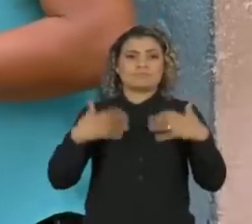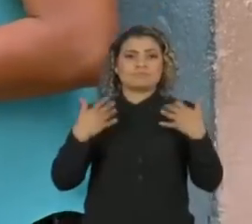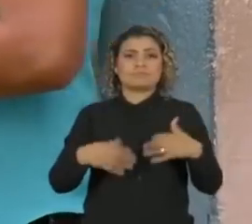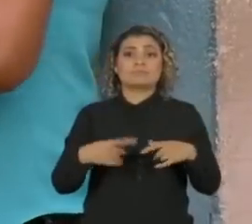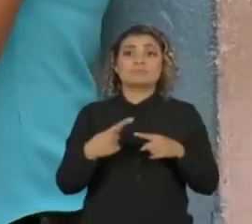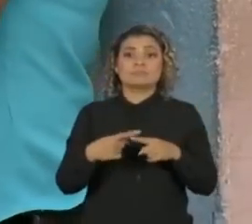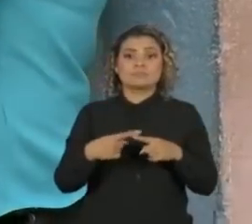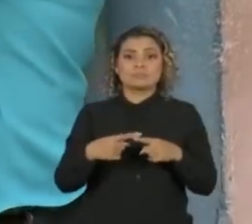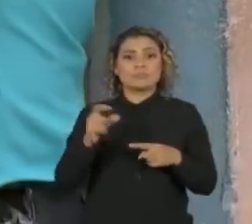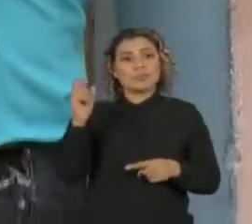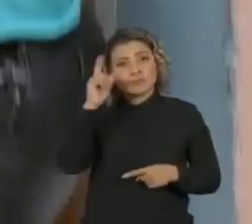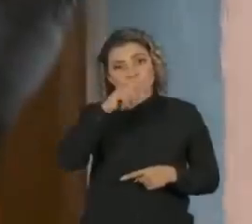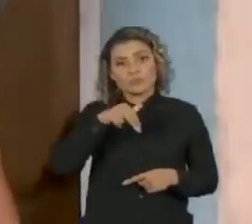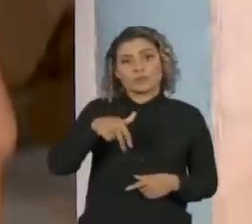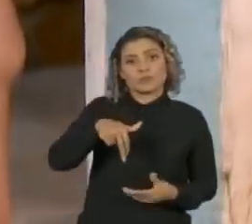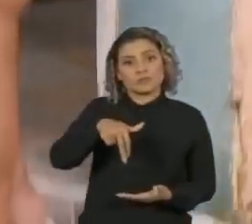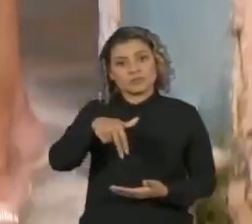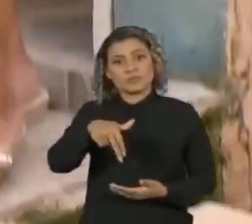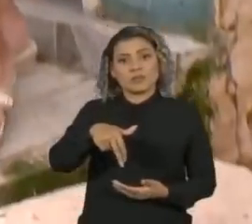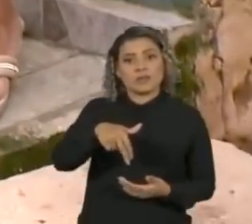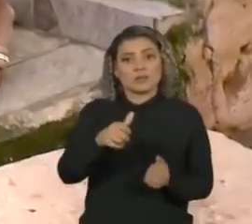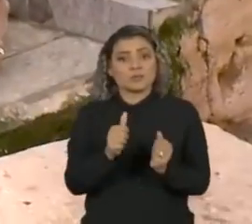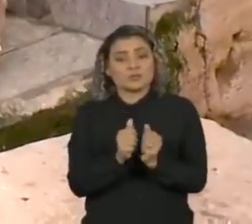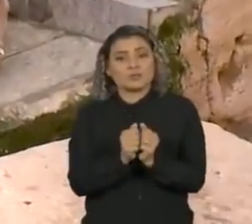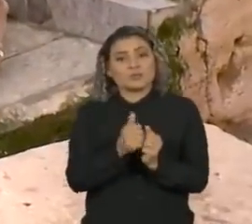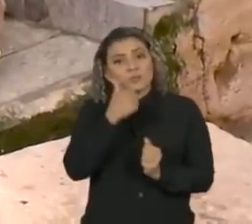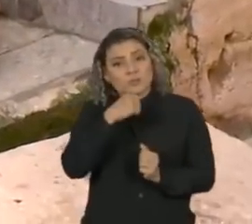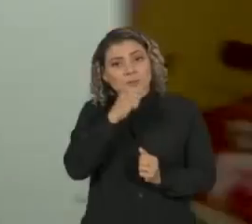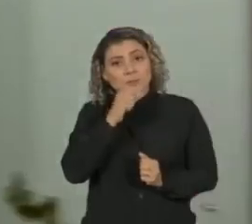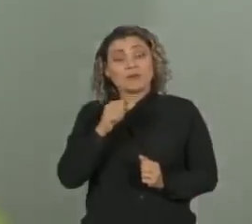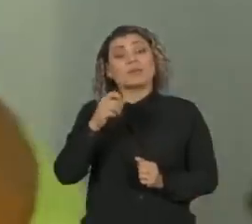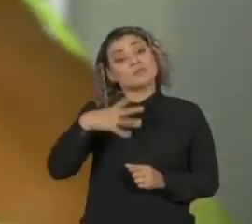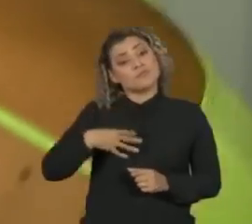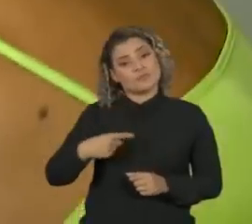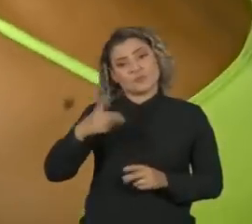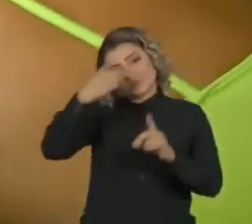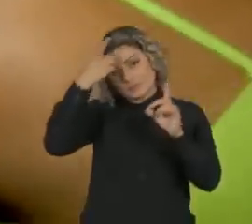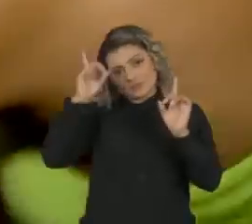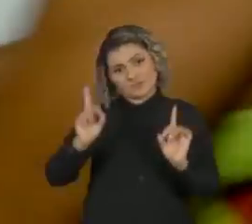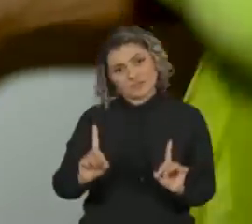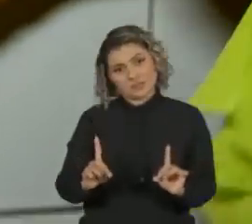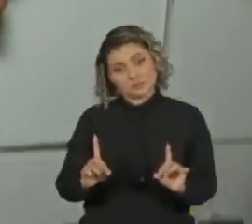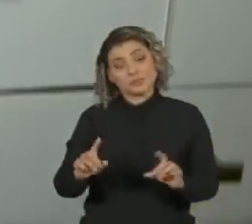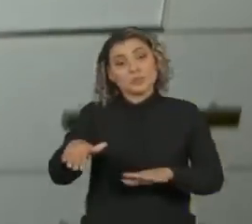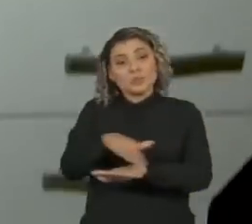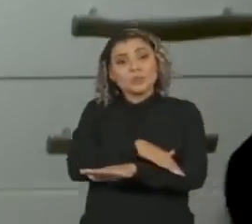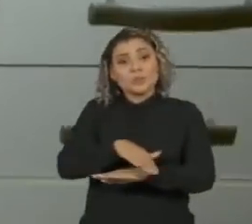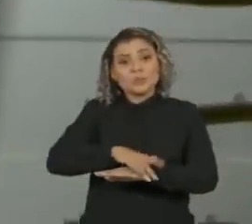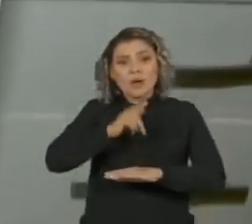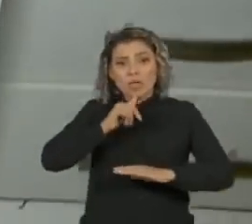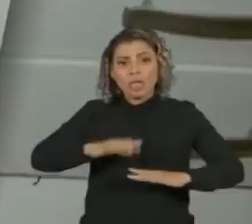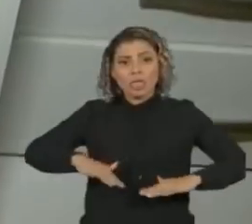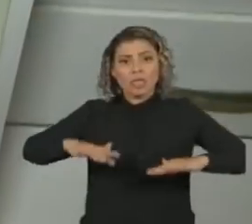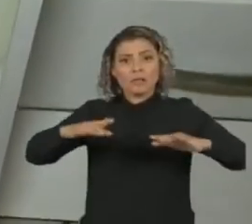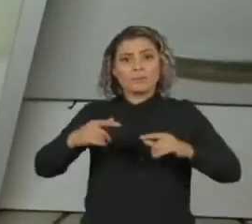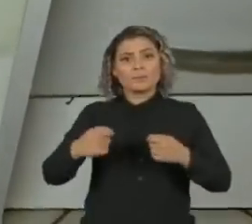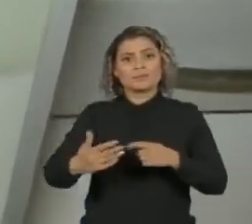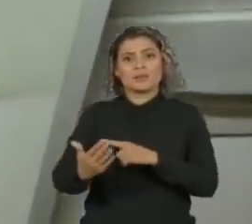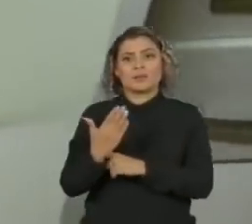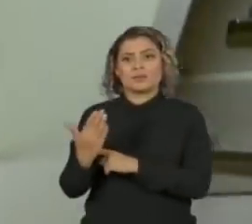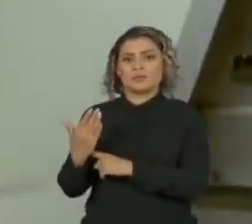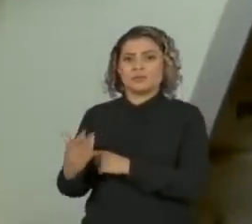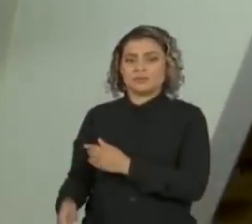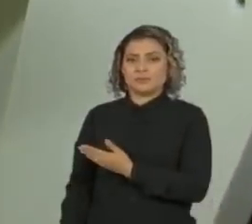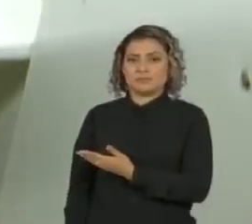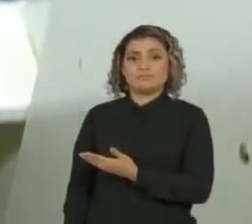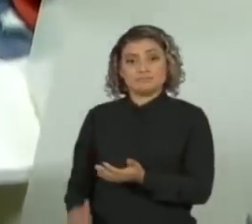tem dificuldade para andar, vive com a mãe idosa e um filho especial. Desde que as ruas alagaram, ela depende de ajuda,